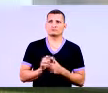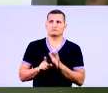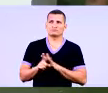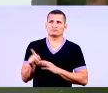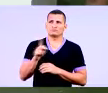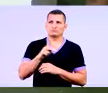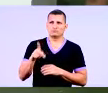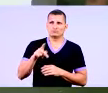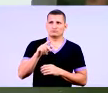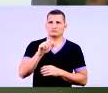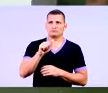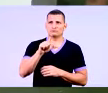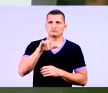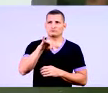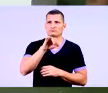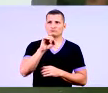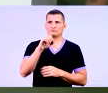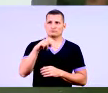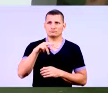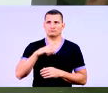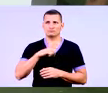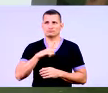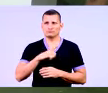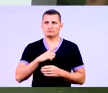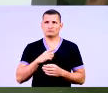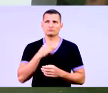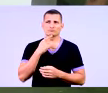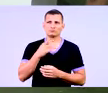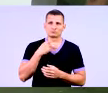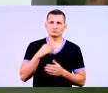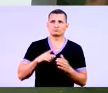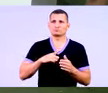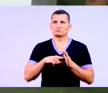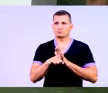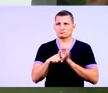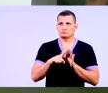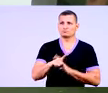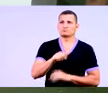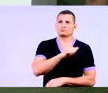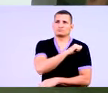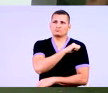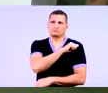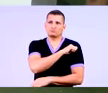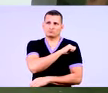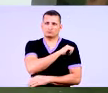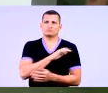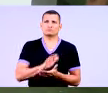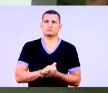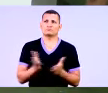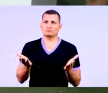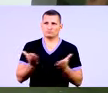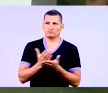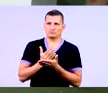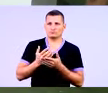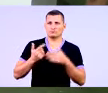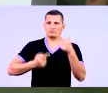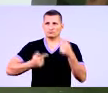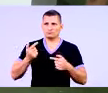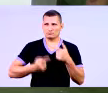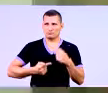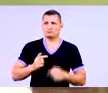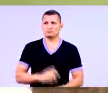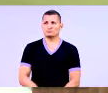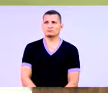como é que nós estamos aqui tem bastante alguns informes de algumas questões é que a gente vai acabar já discutindo agora também professor como é que estamos